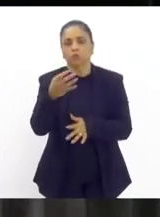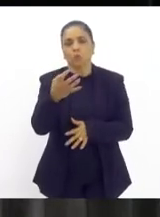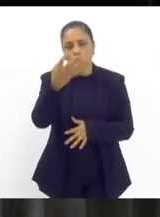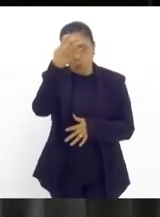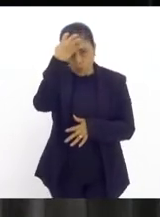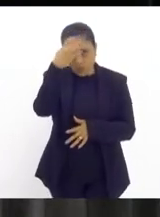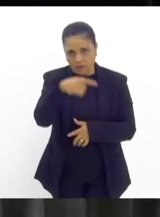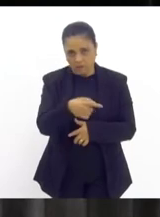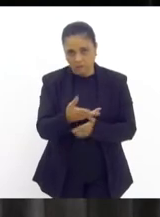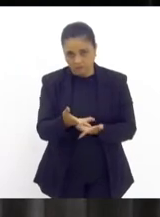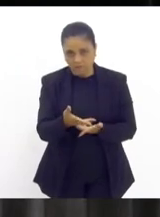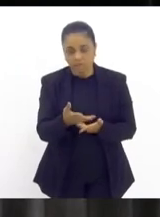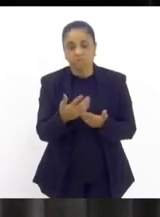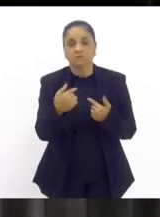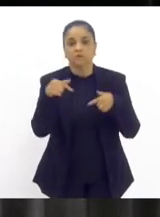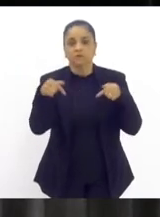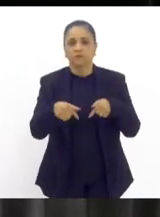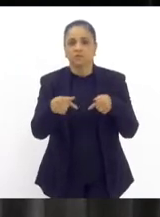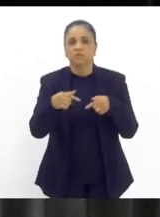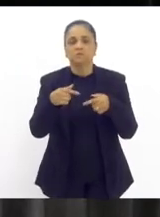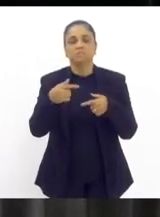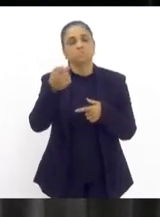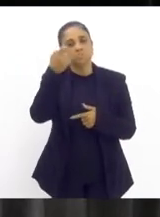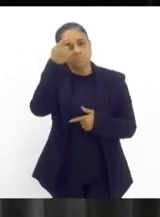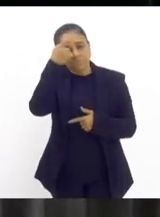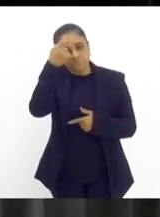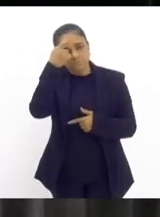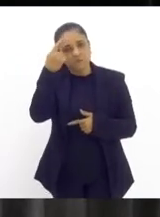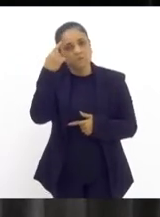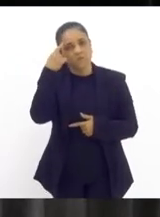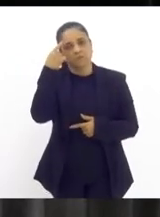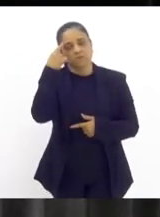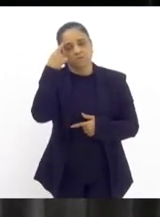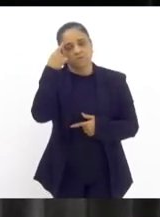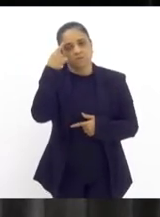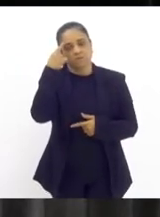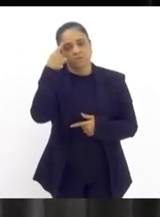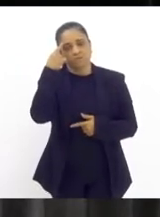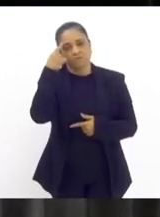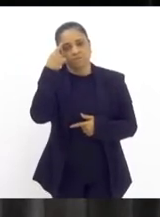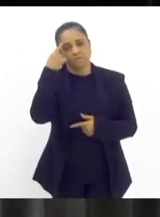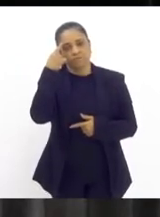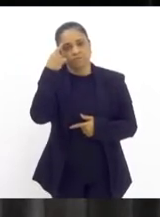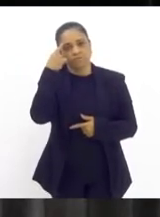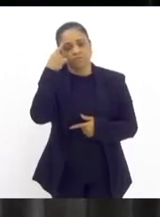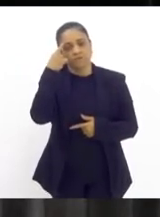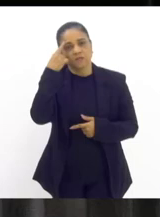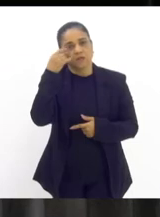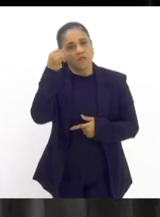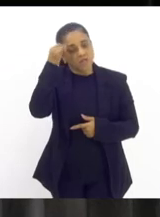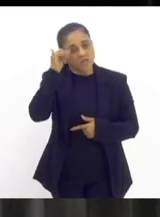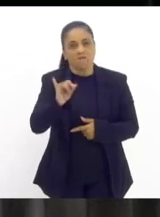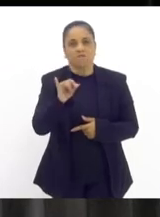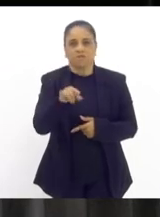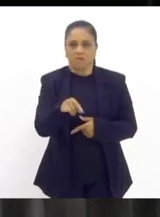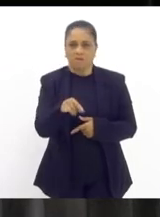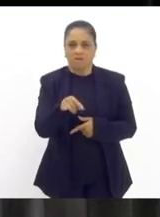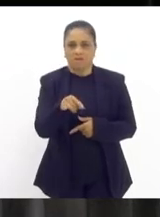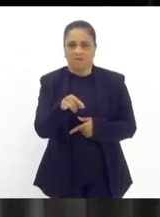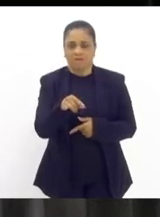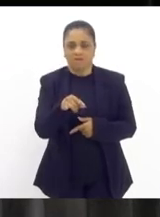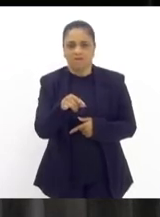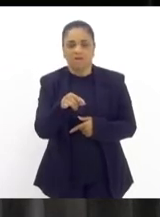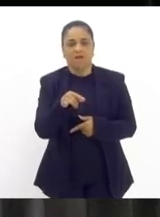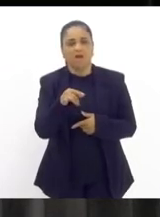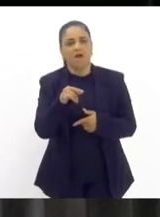mas eu trago aqui uma reflexão que a gente tem que pensar sério sobre a prevenção e algumas